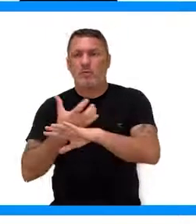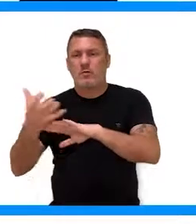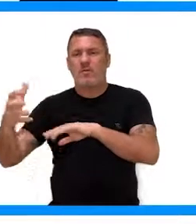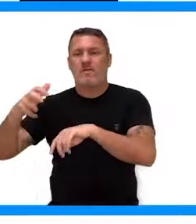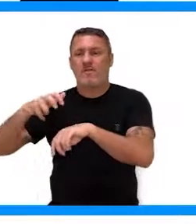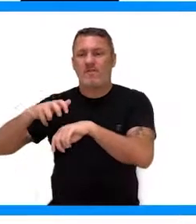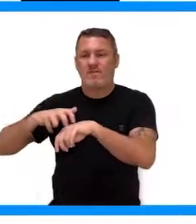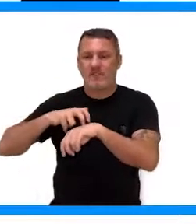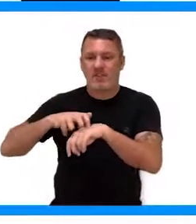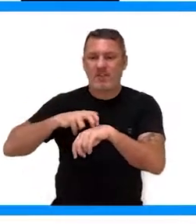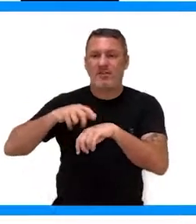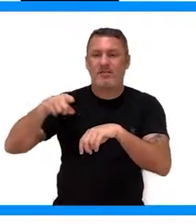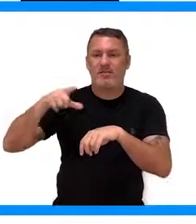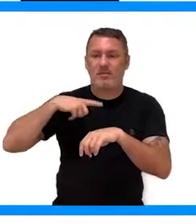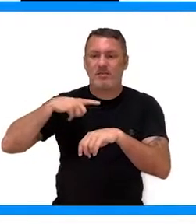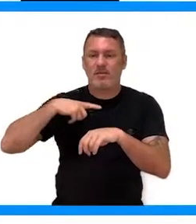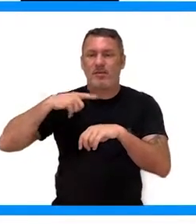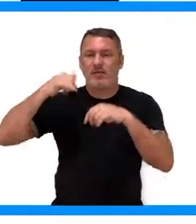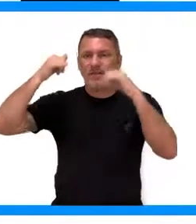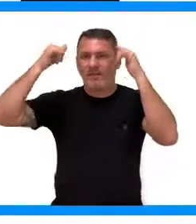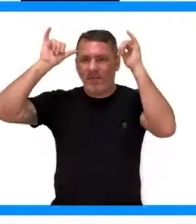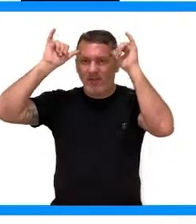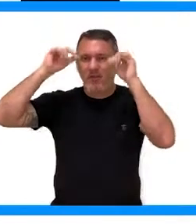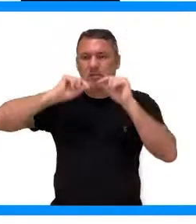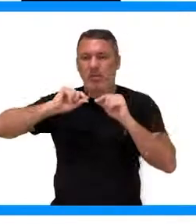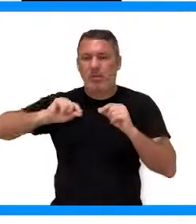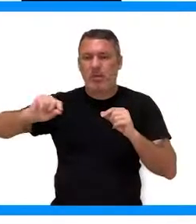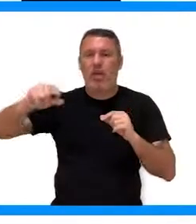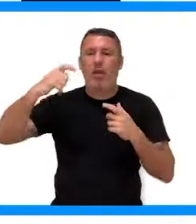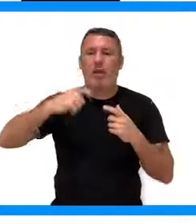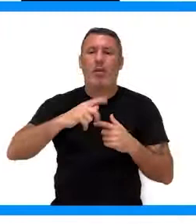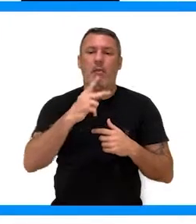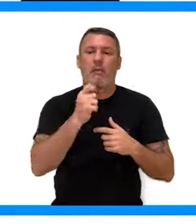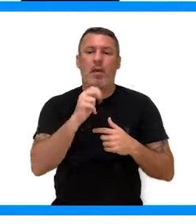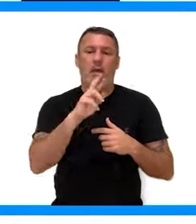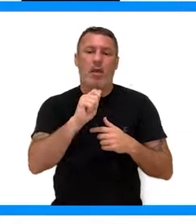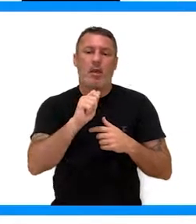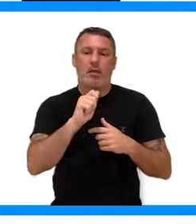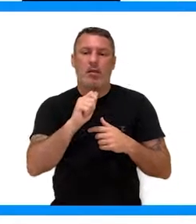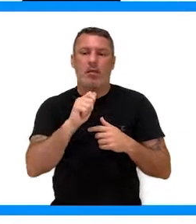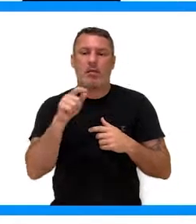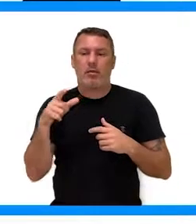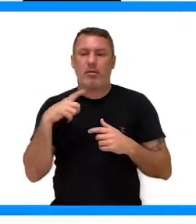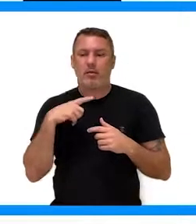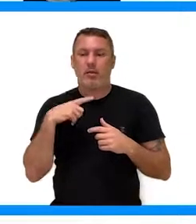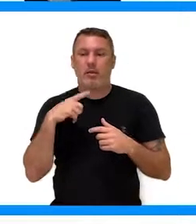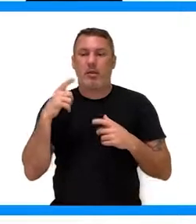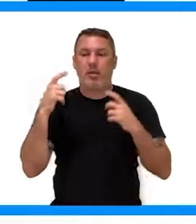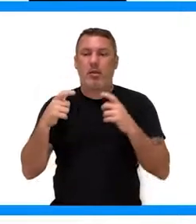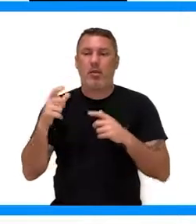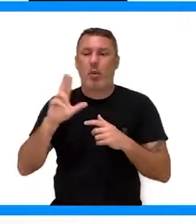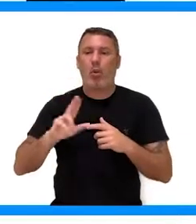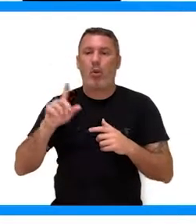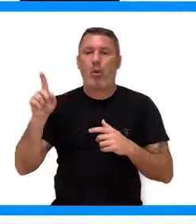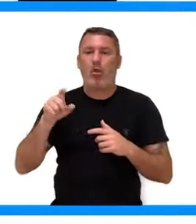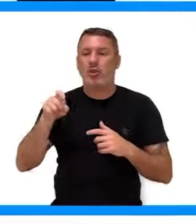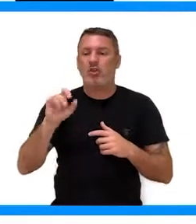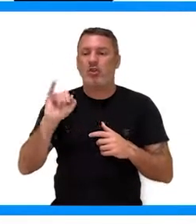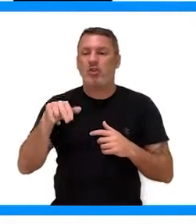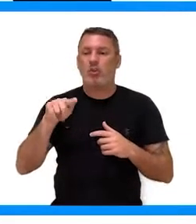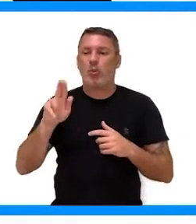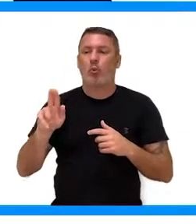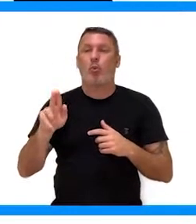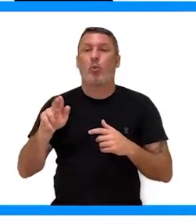uma frente pecuarista para o interior do Pará, com São Félix do Xingu contabilizando os maiores rebanhos do